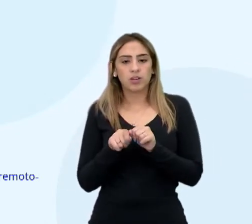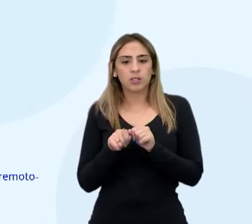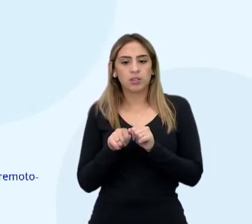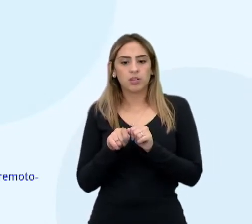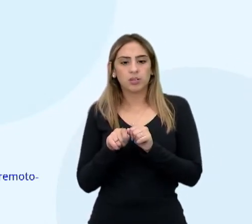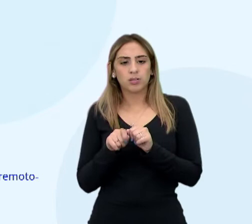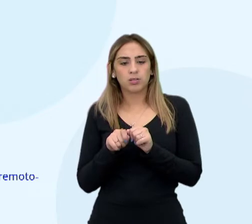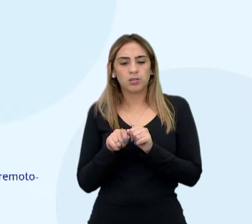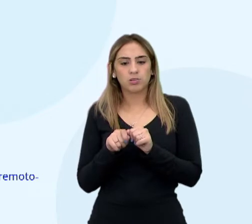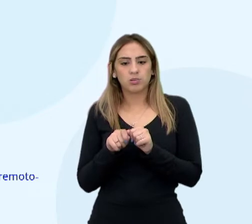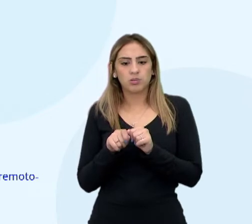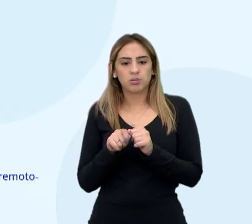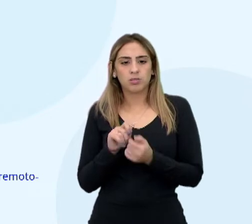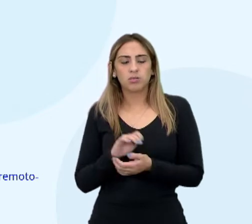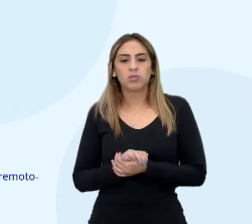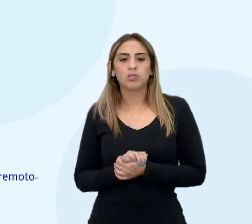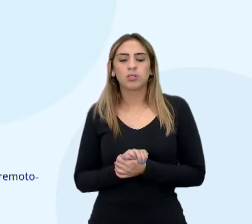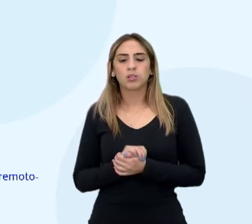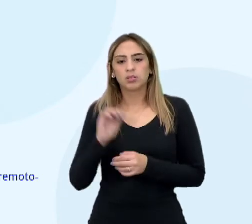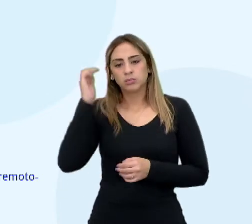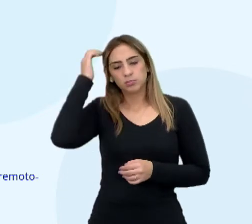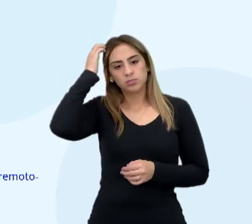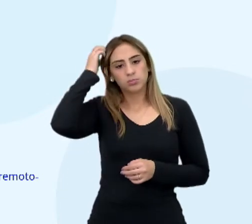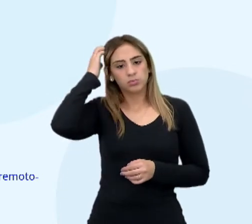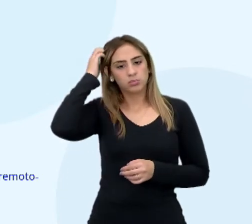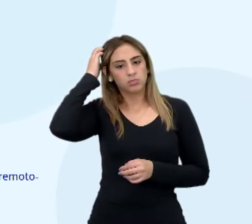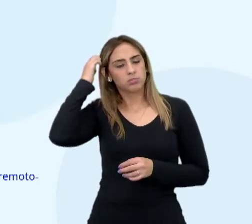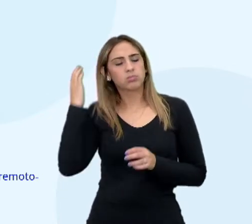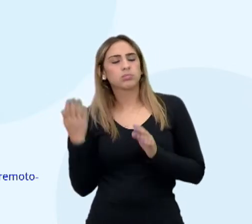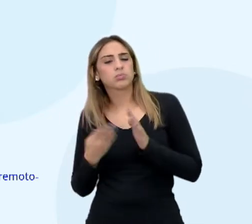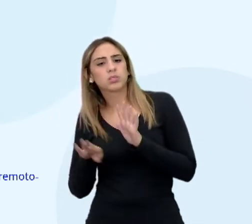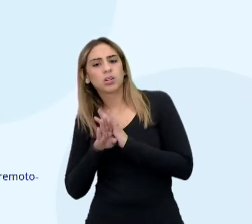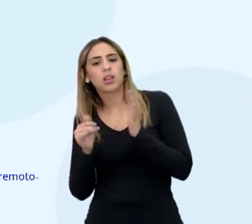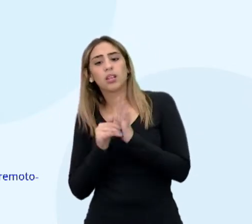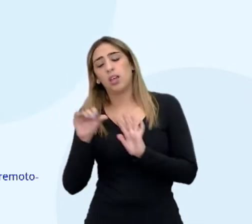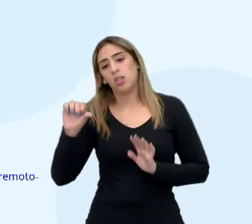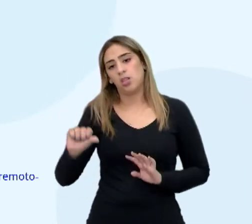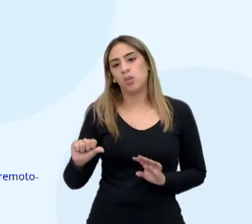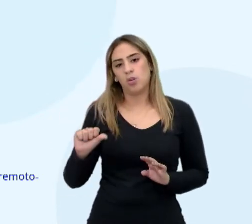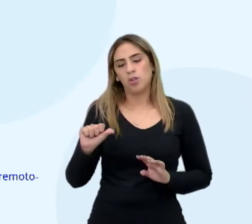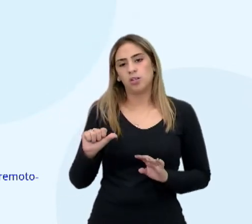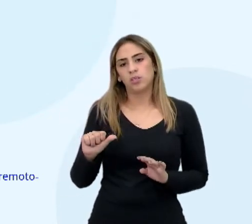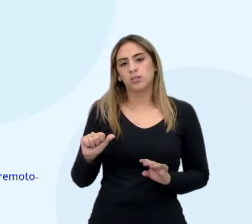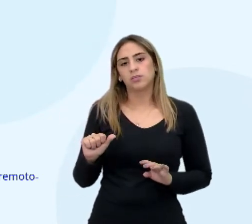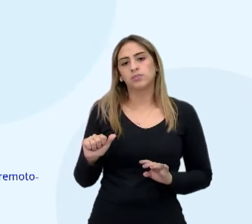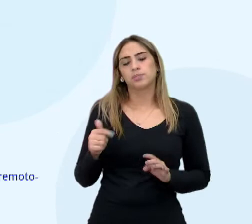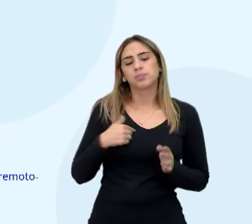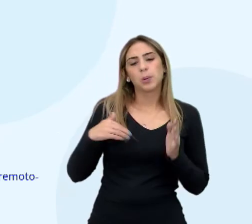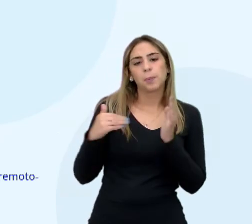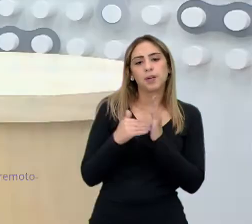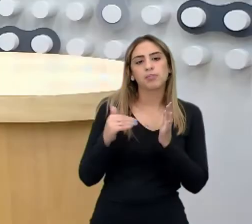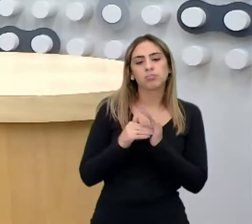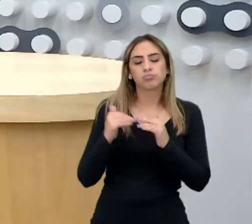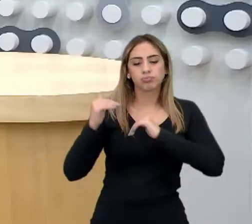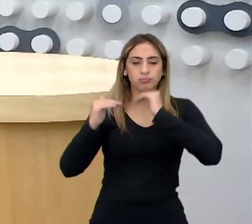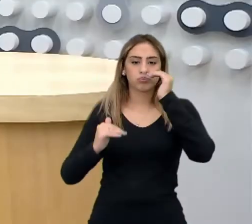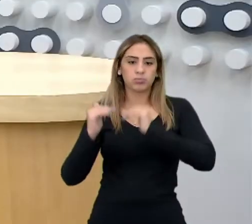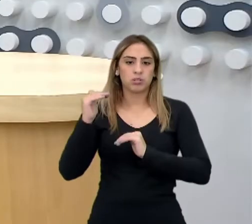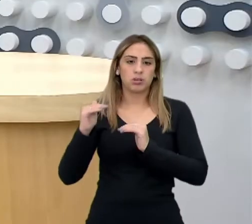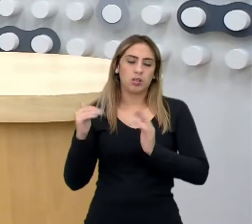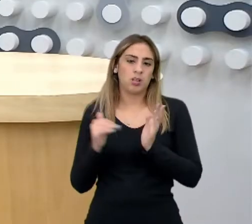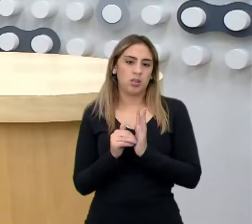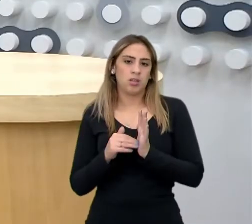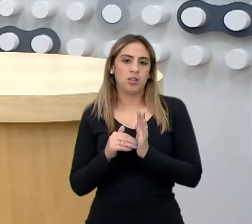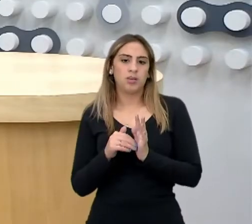ter pequenos danos, chegando aí a 9, né? Que é o número máximo aí da escala Richter, né? Para,